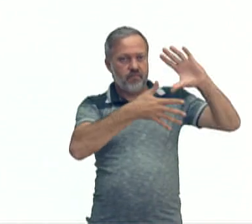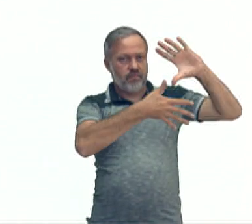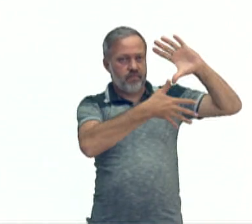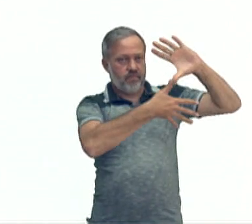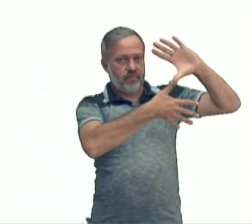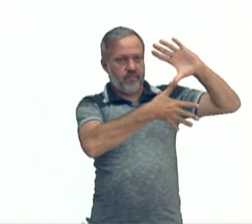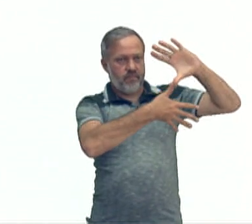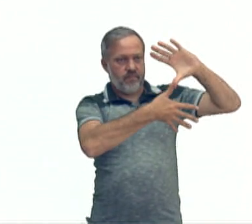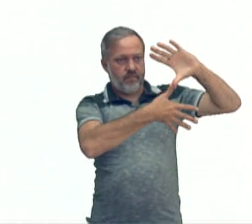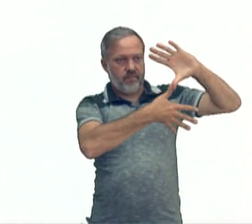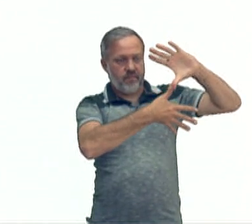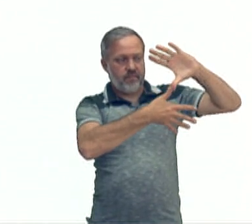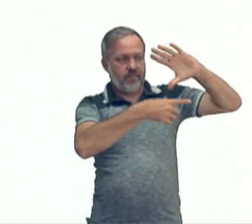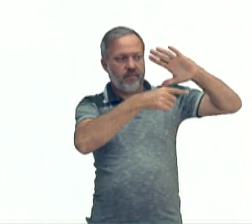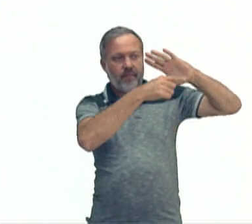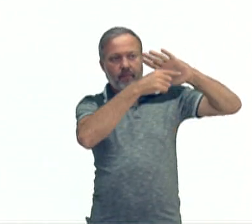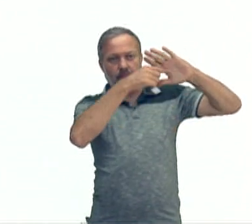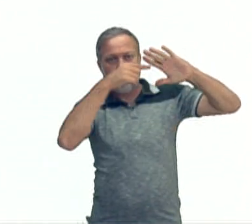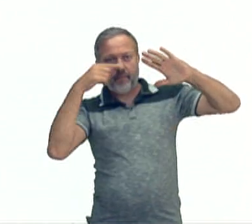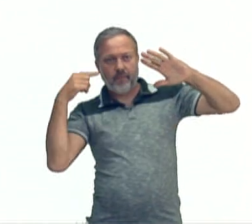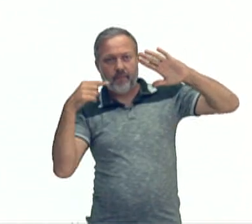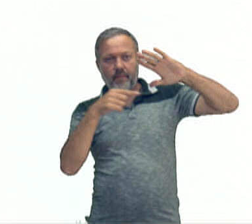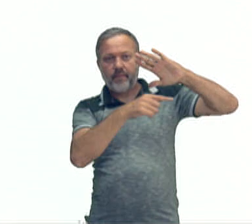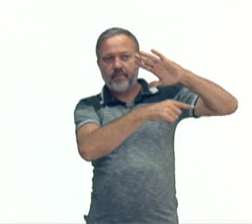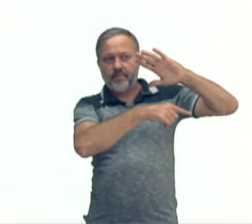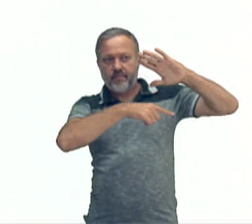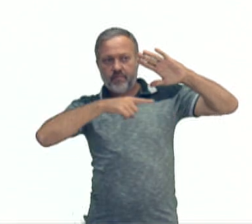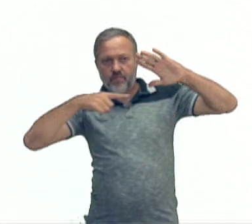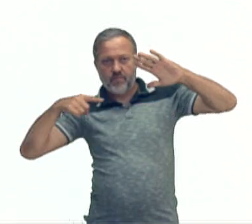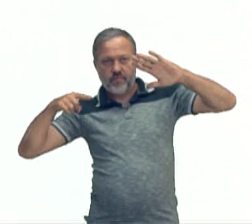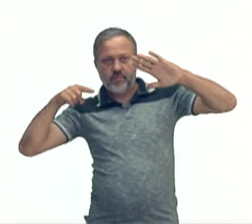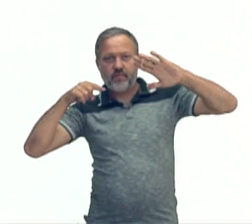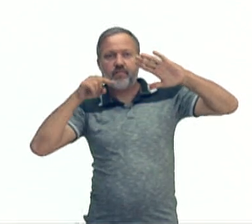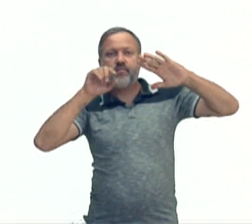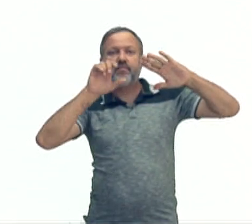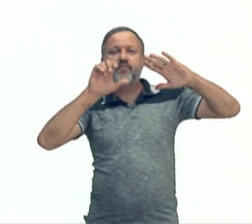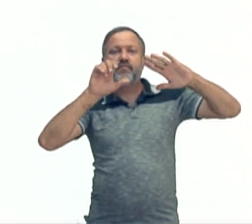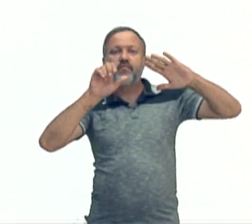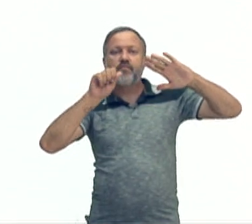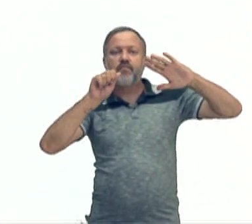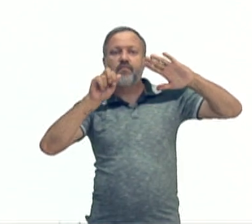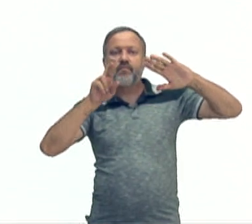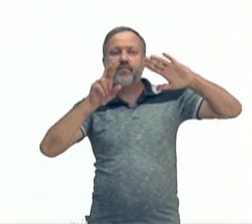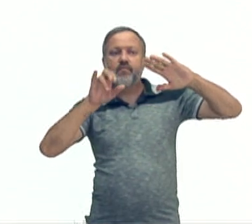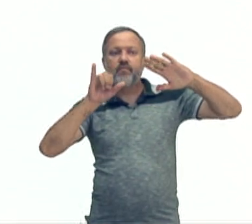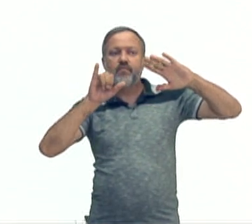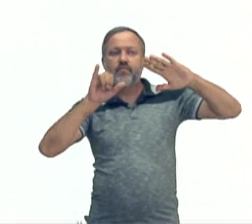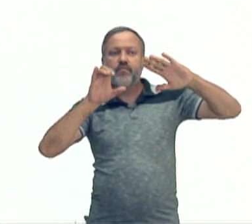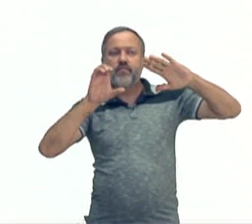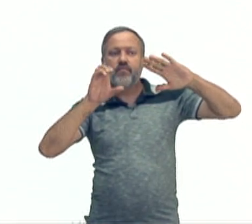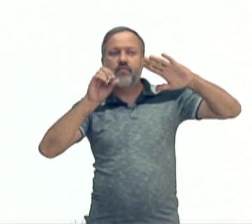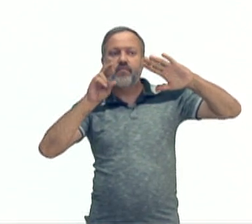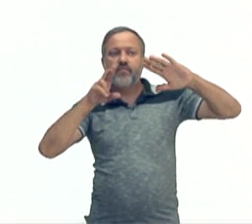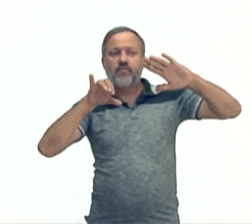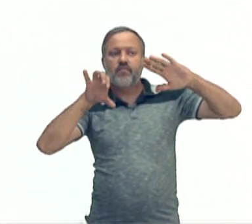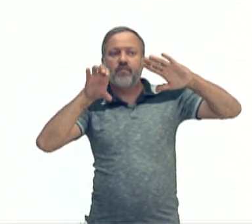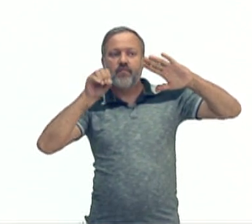os trópicos de Capricórnio e de Câncer, no hemisfério norte, passando pela linha do Equador. Você tem ali,